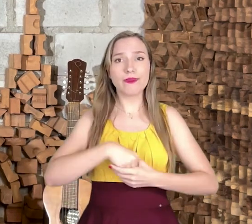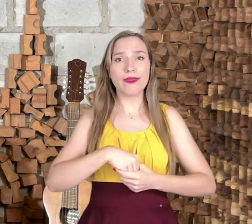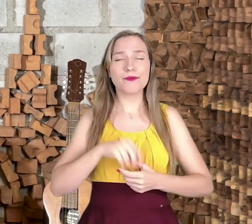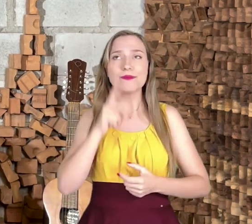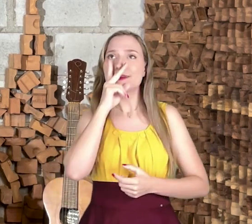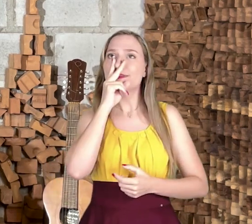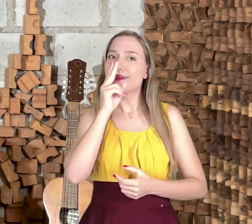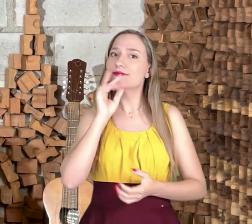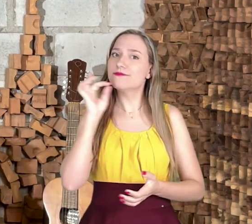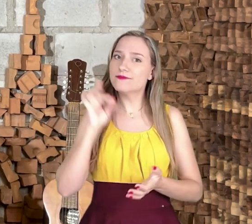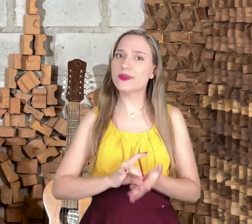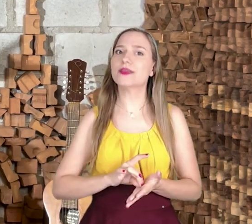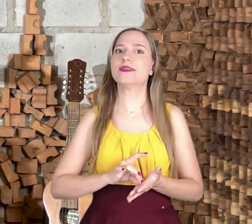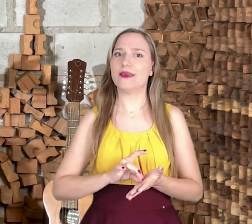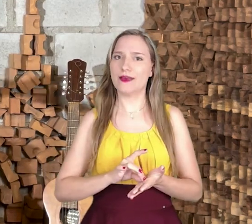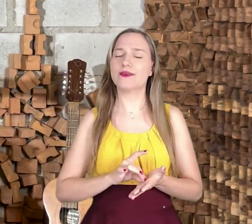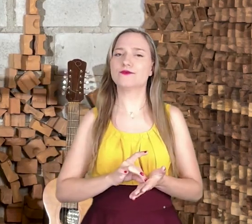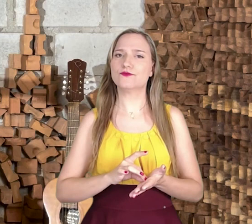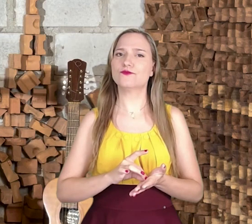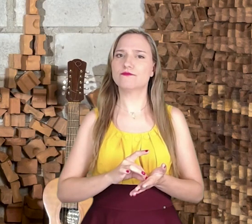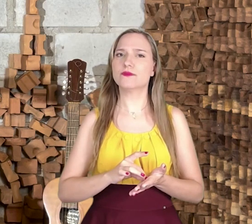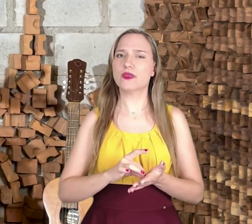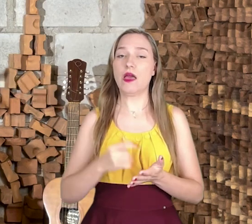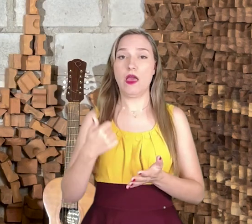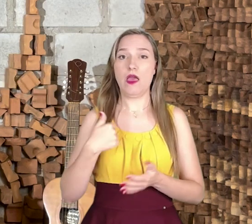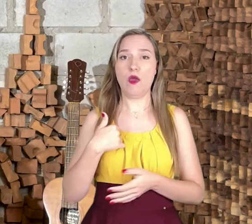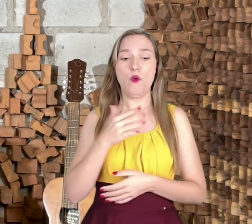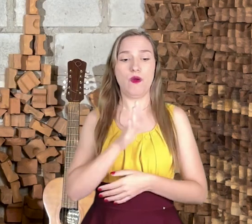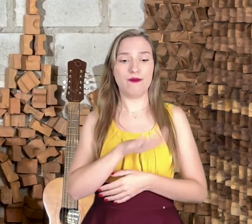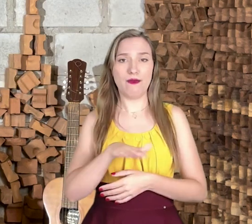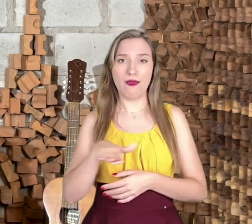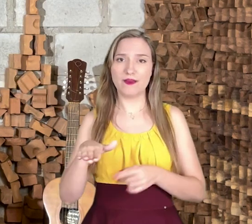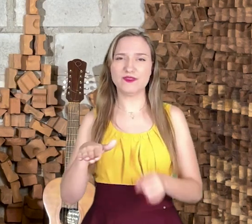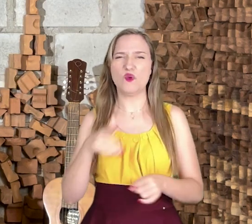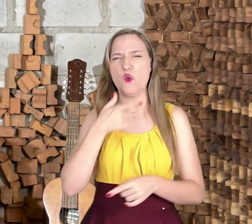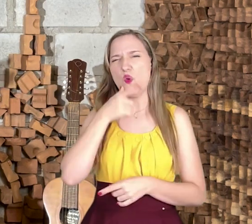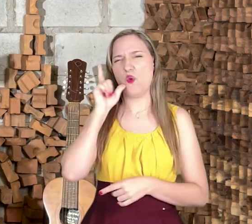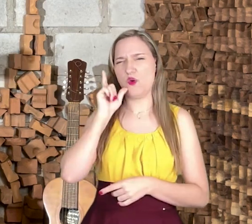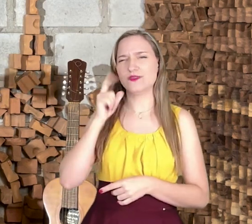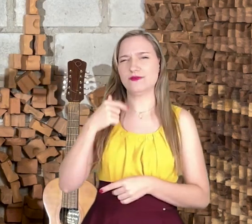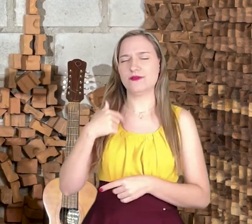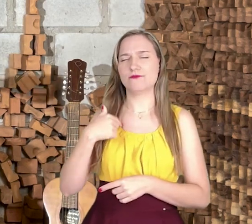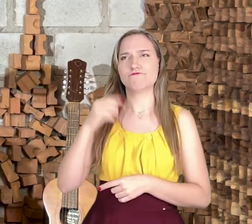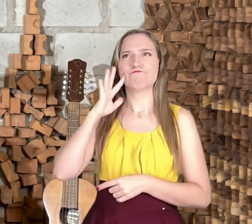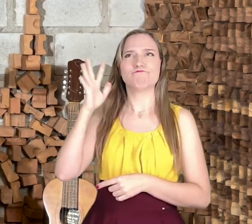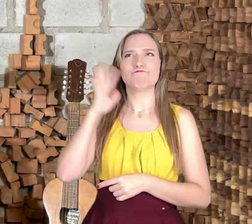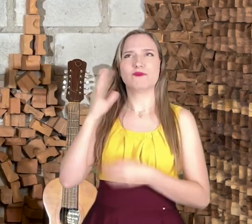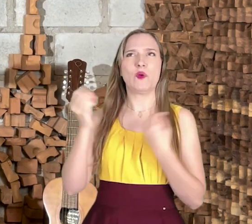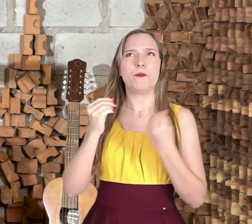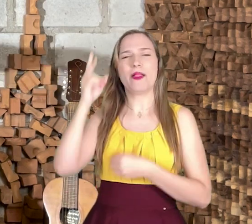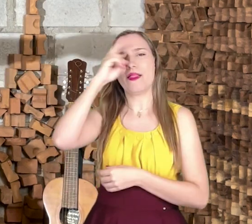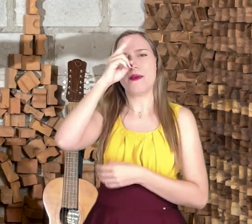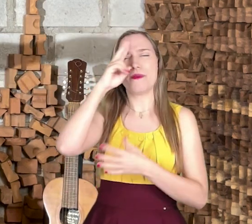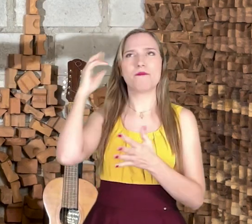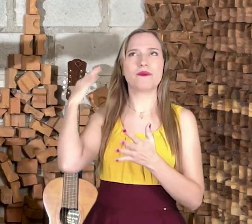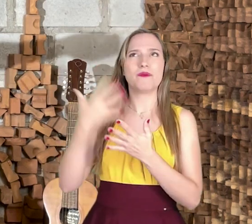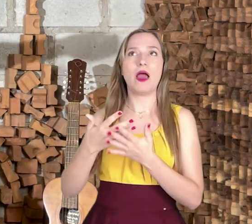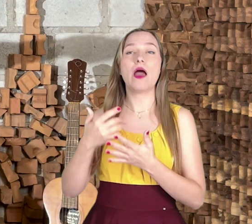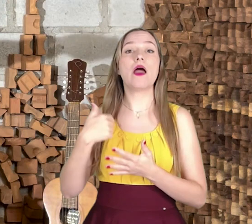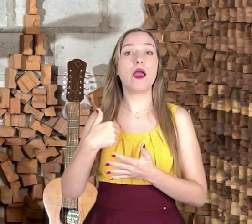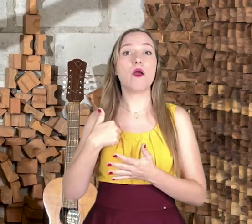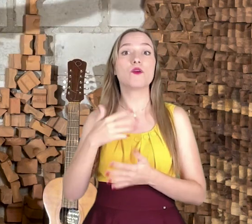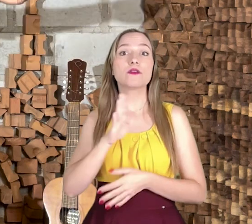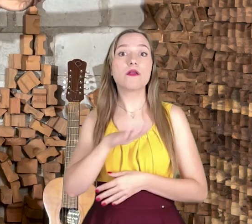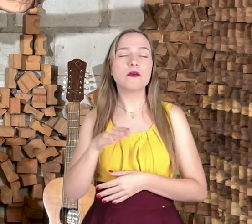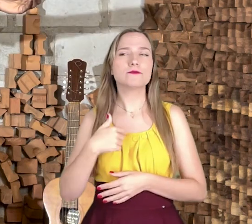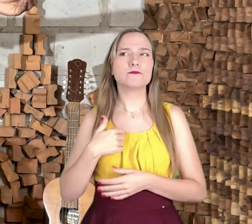chaves durante a minha trajetória. Eu fiquei durante a minha infância, até escrevi ontem isso no resumo, entre o futebol e a música. Aos 12 anos eu